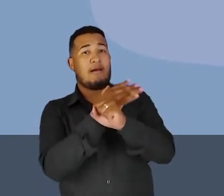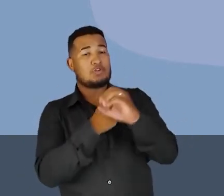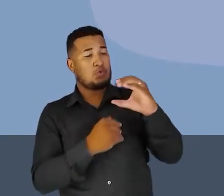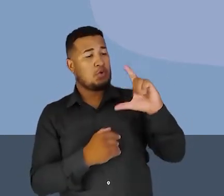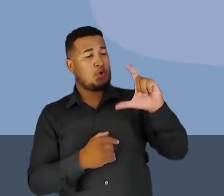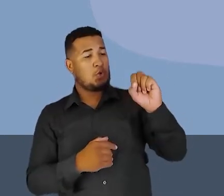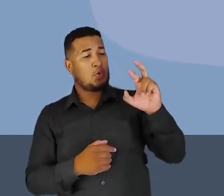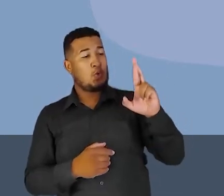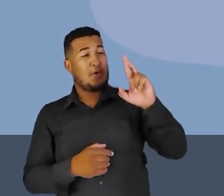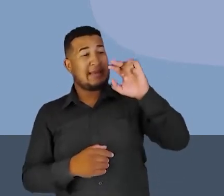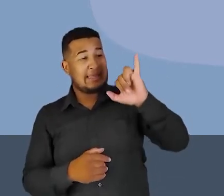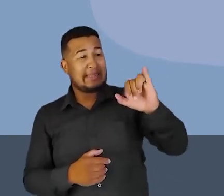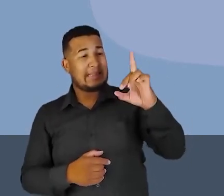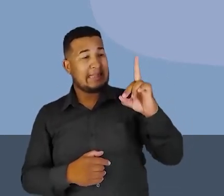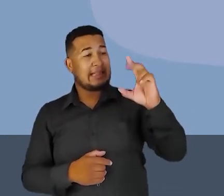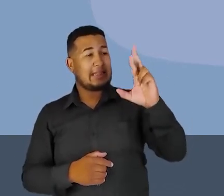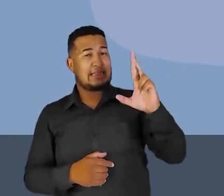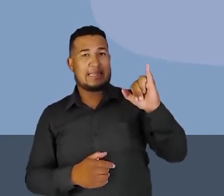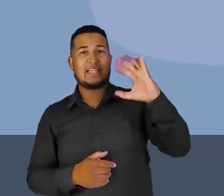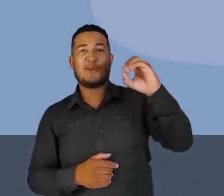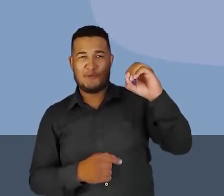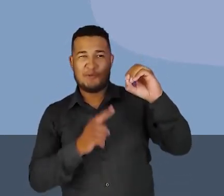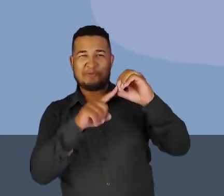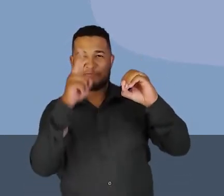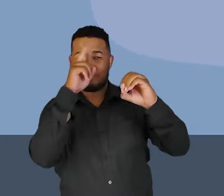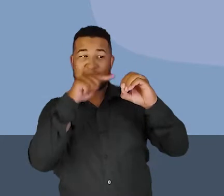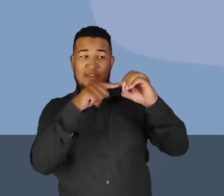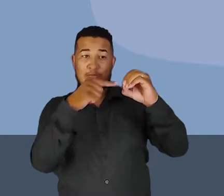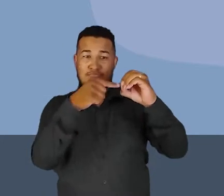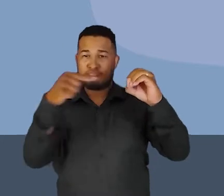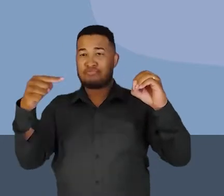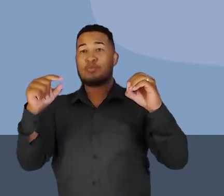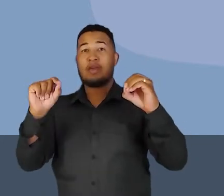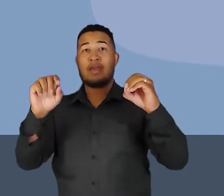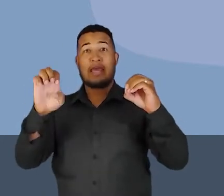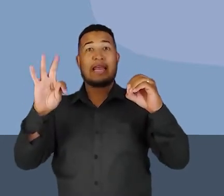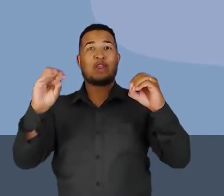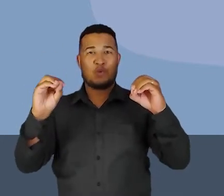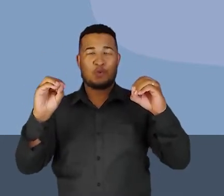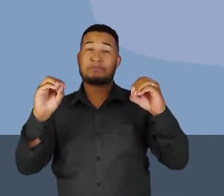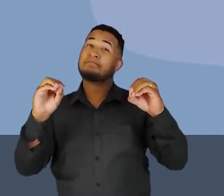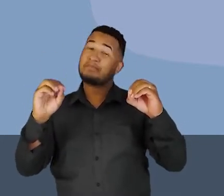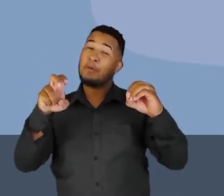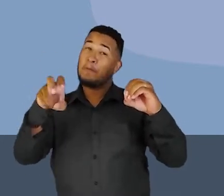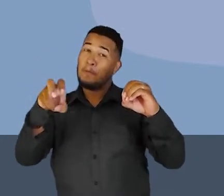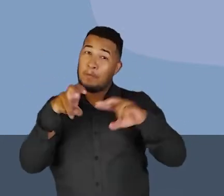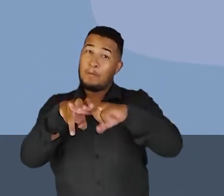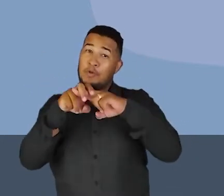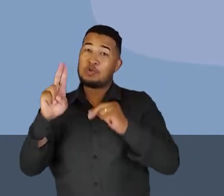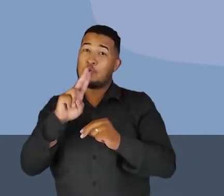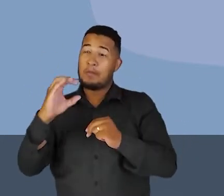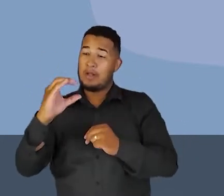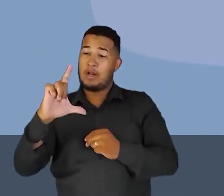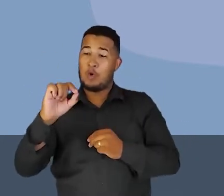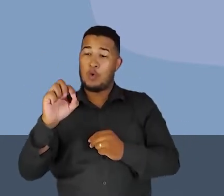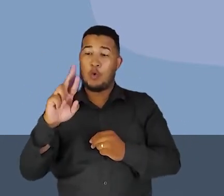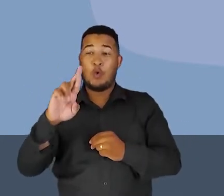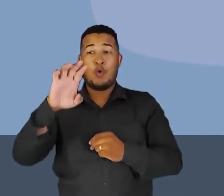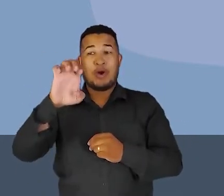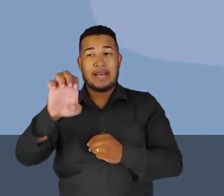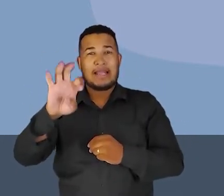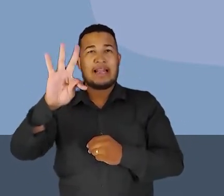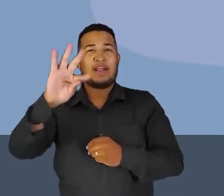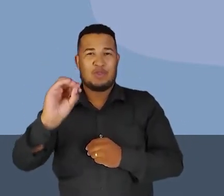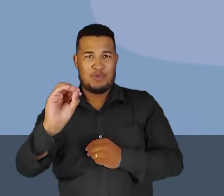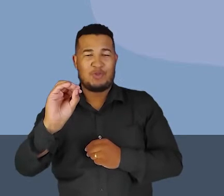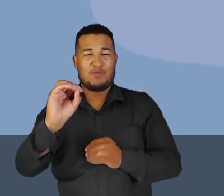o que a gente viu lá, o ácido clorídrico vai virar um sal eto. Por isso, o nome do ânion é